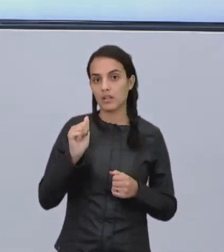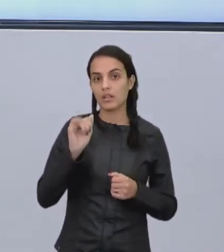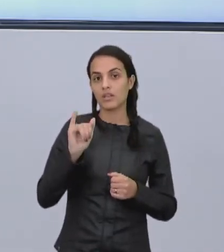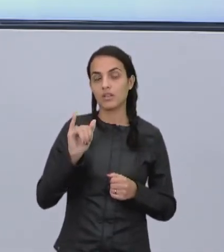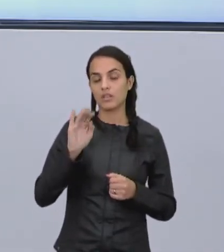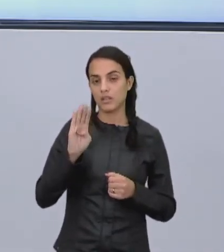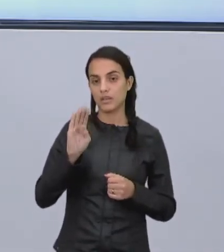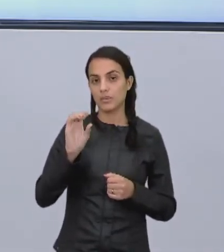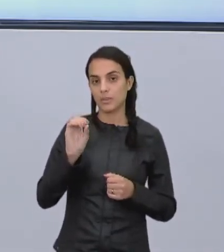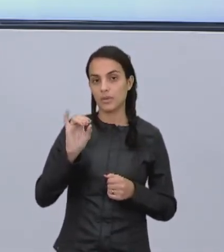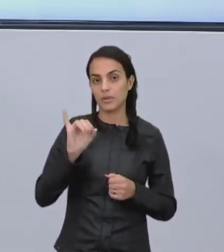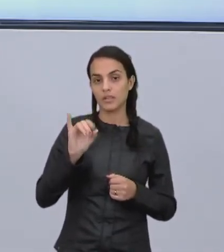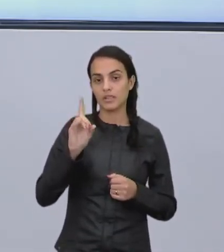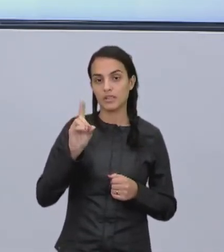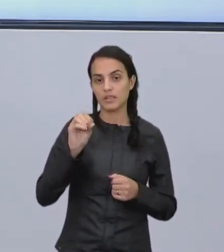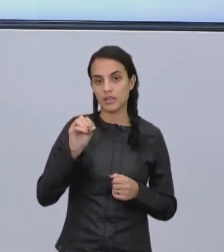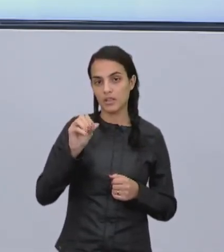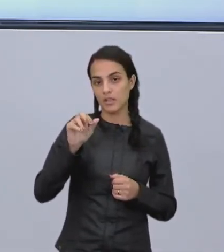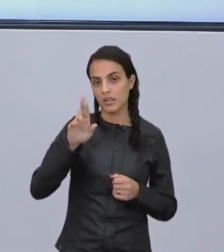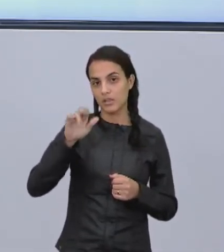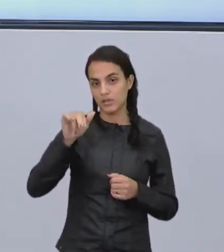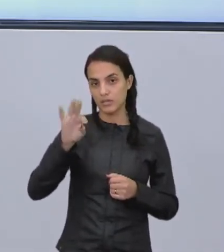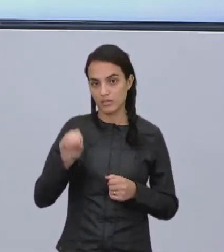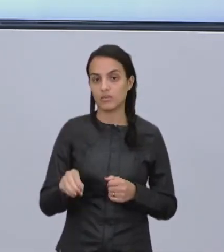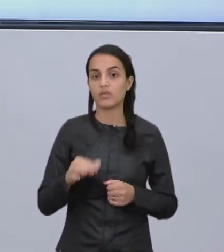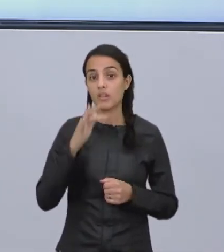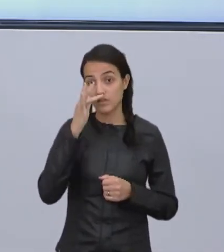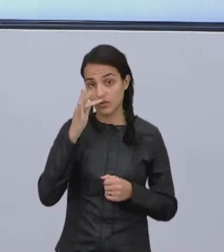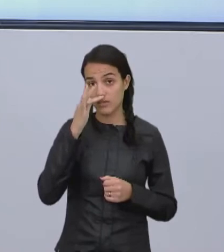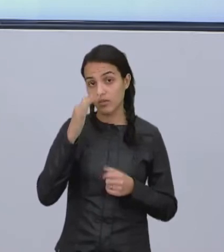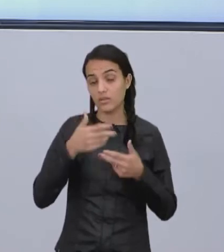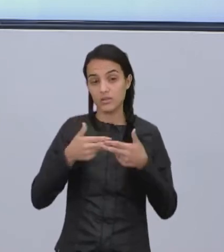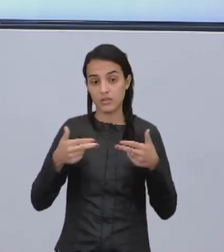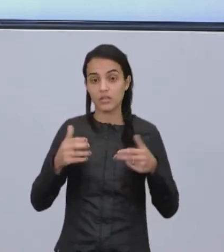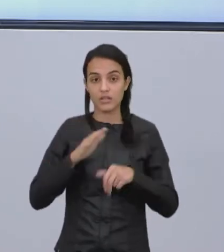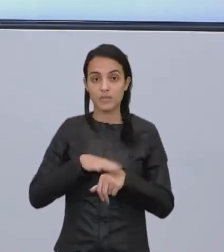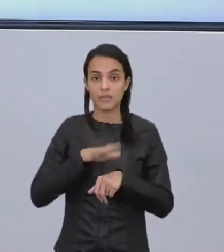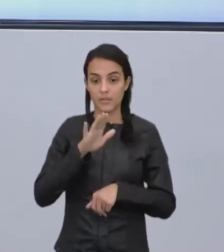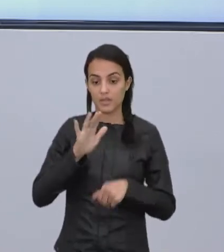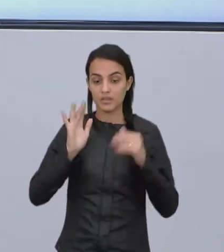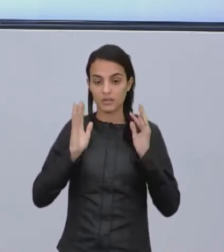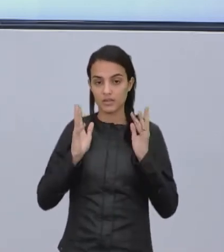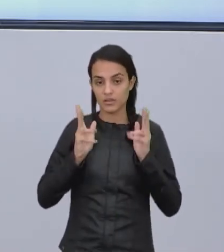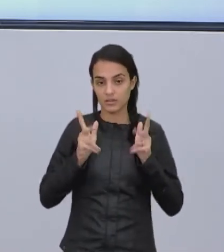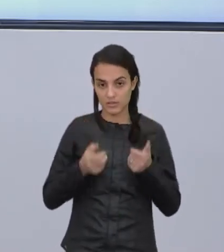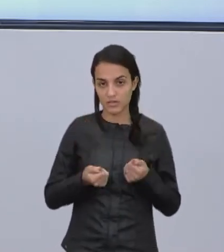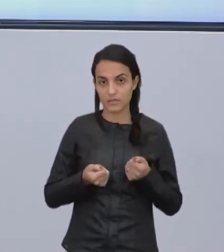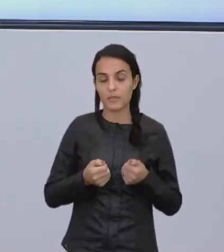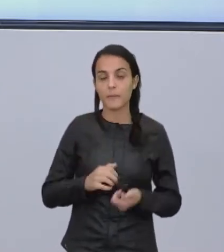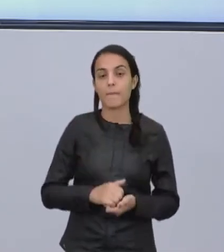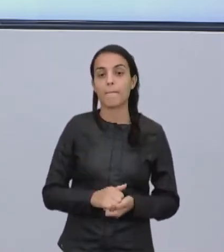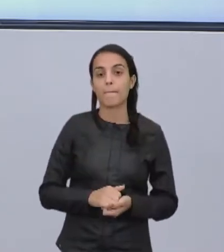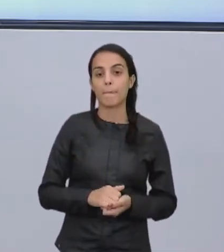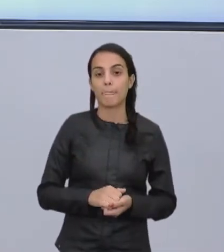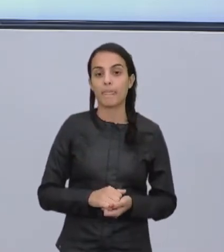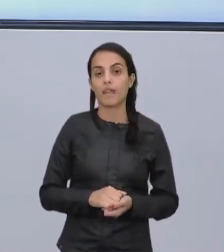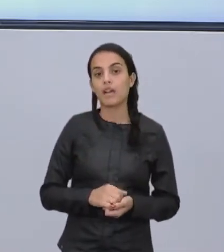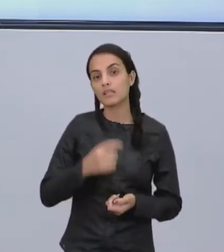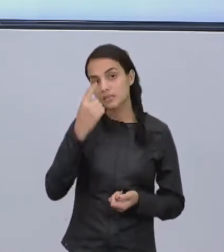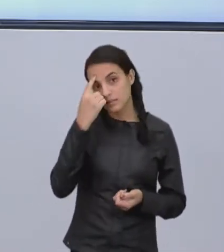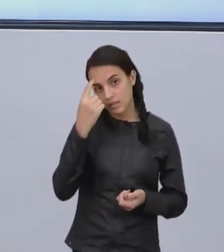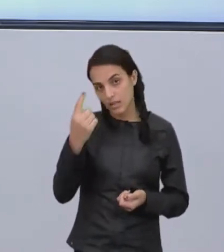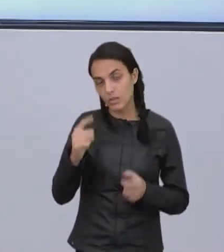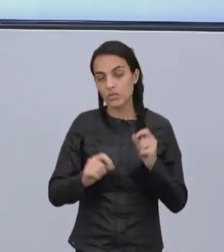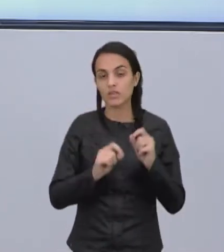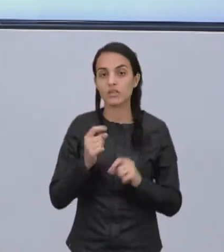gente tem muito mais produção do que as plantas estão conseguindo aí fazer essa limpeza, as plantas e as algas. Então a ideia é que a